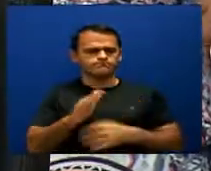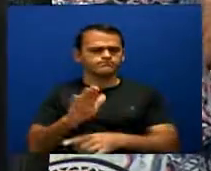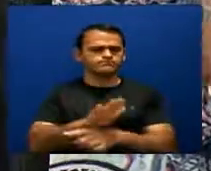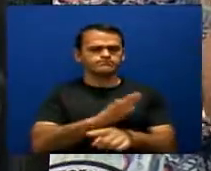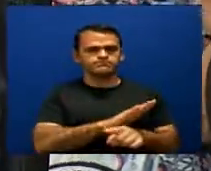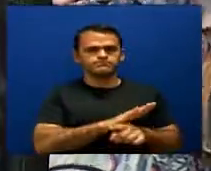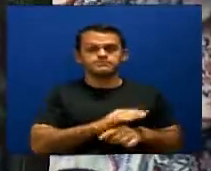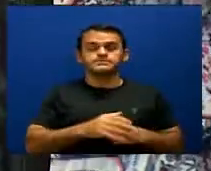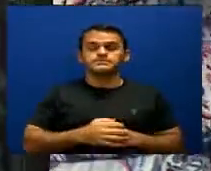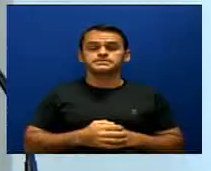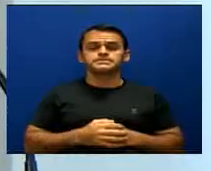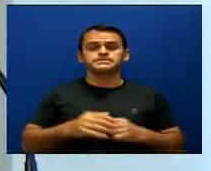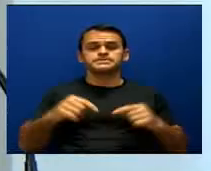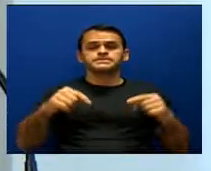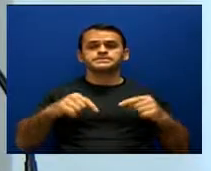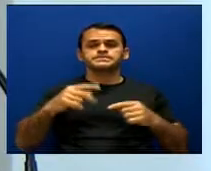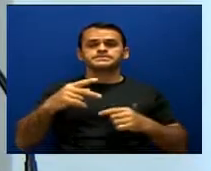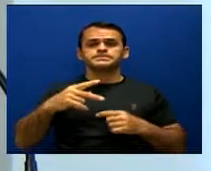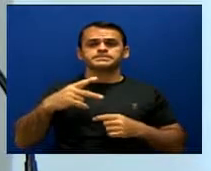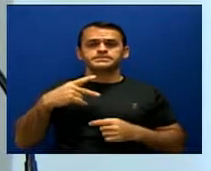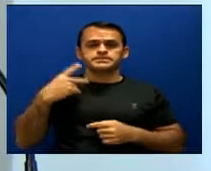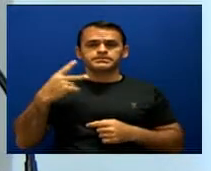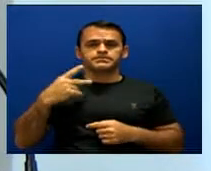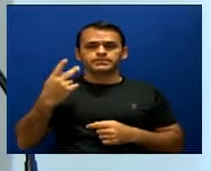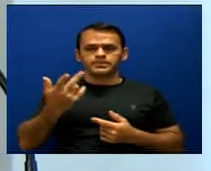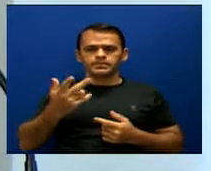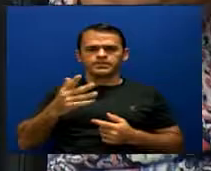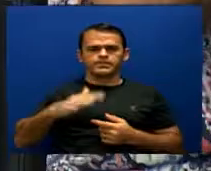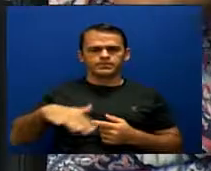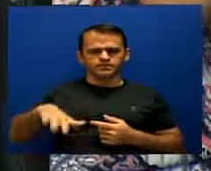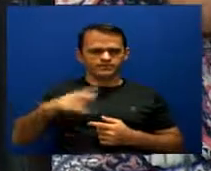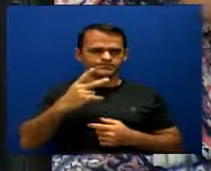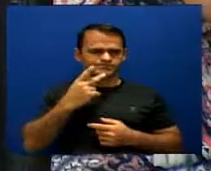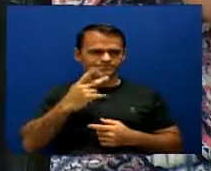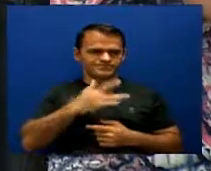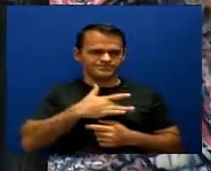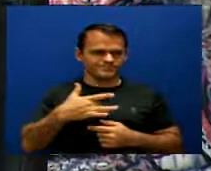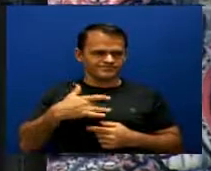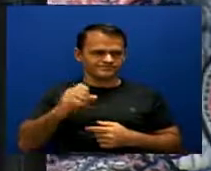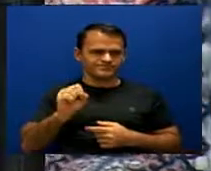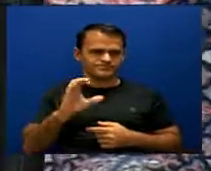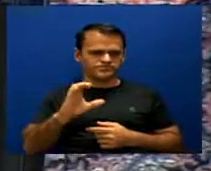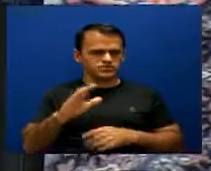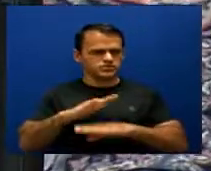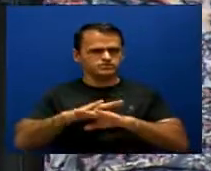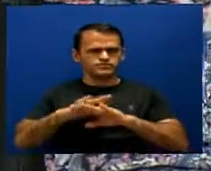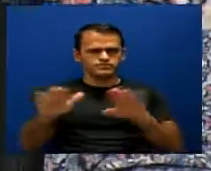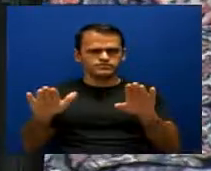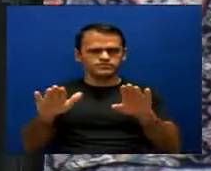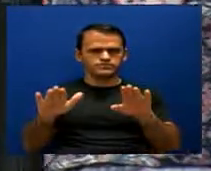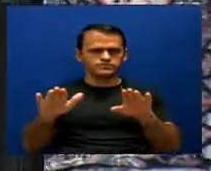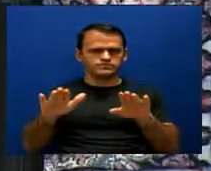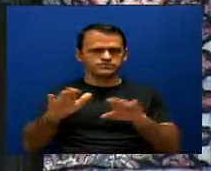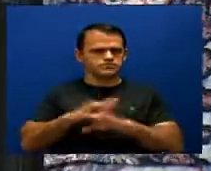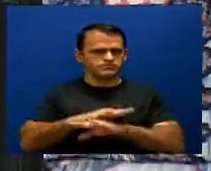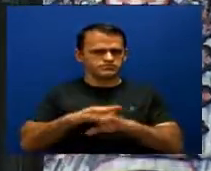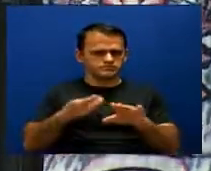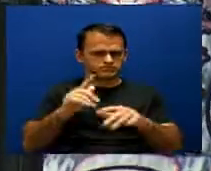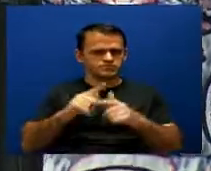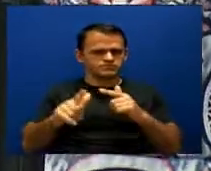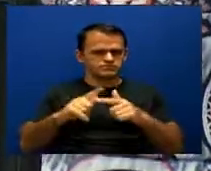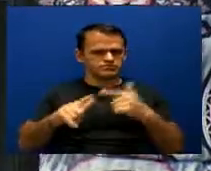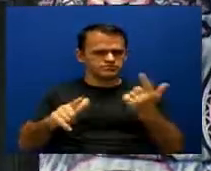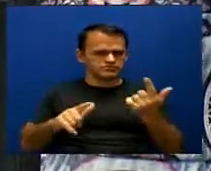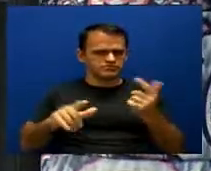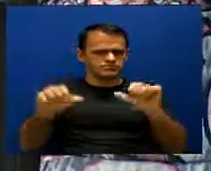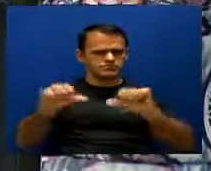Nós tratamos aqui, todos os vereadores, falando da questão da saúde da Santa Casa, mas não é só a Santa Casa que está nessa situação aqui na cidade de